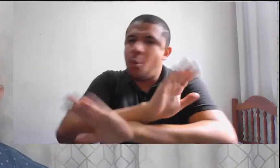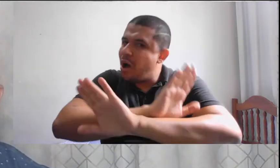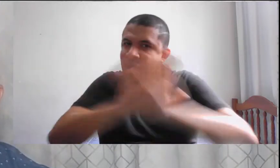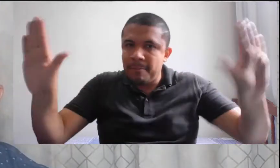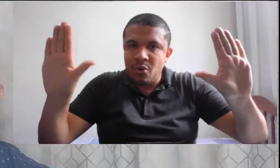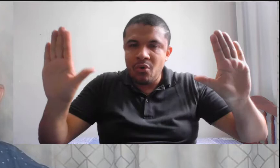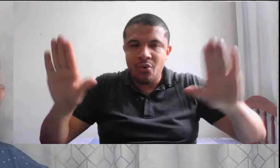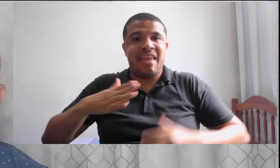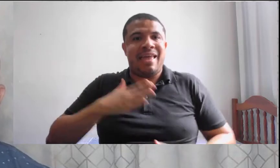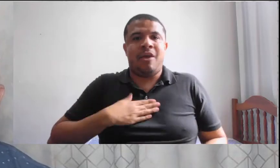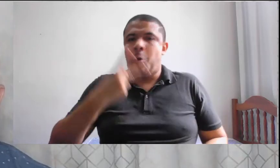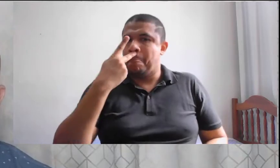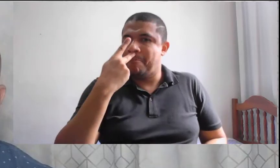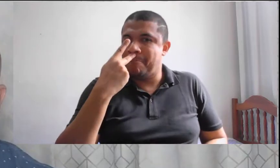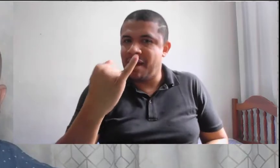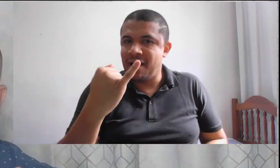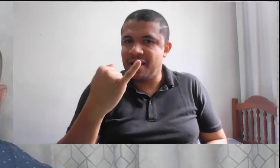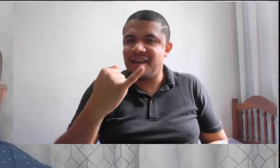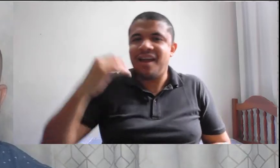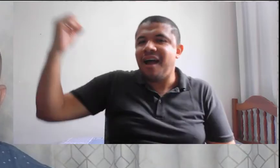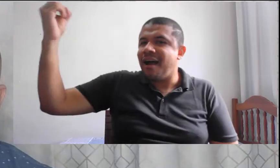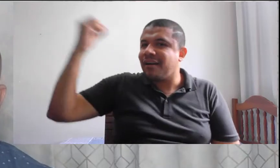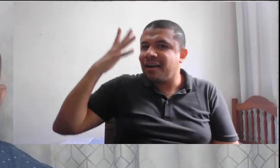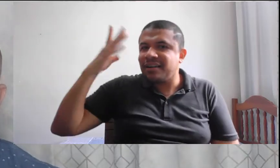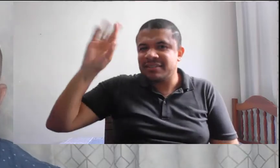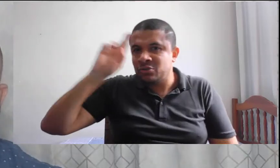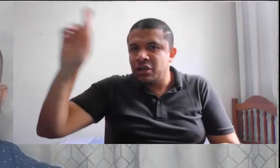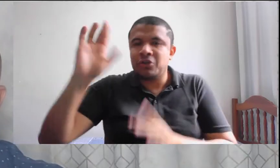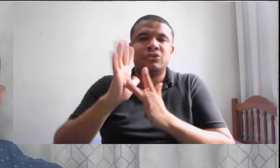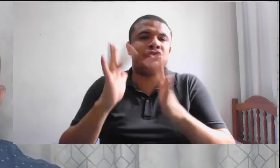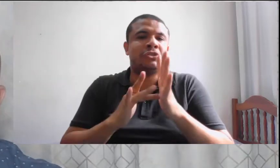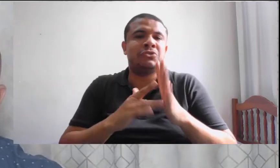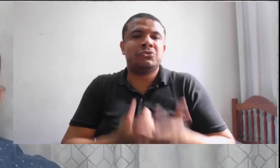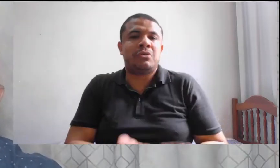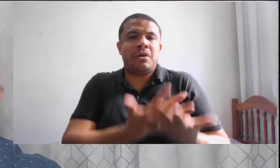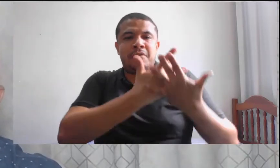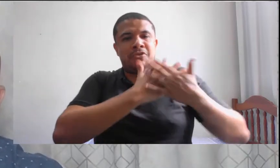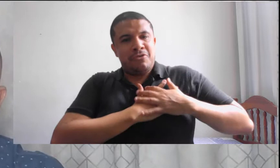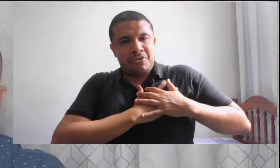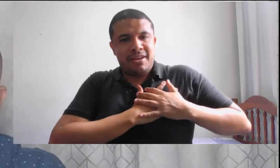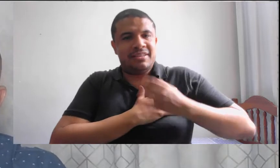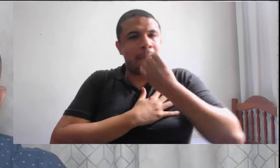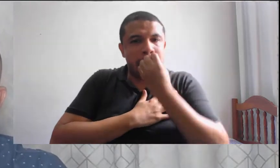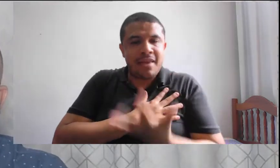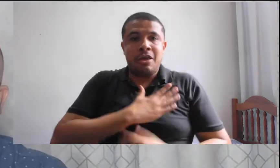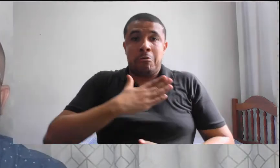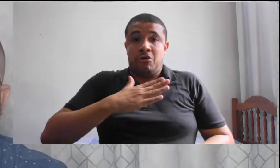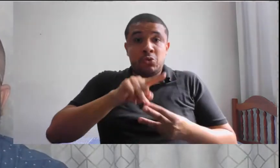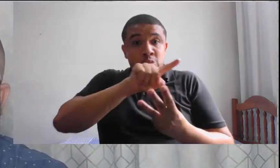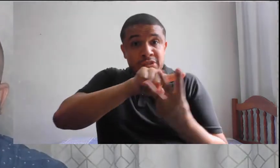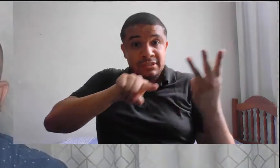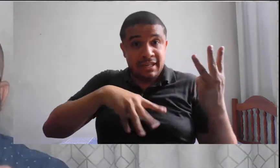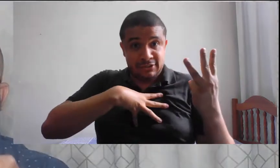Eu sou o Pai. A graça do Senhor invade o meu coração agora de maneira tal que os nossos